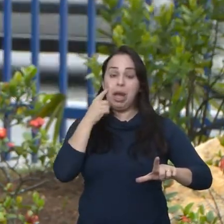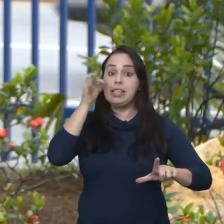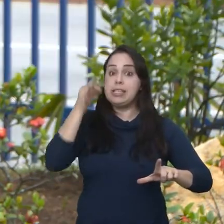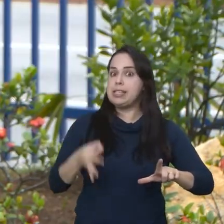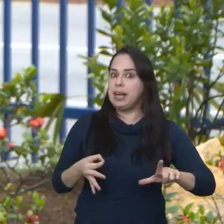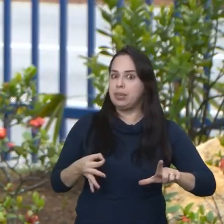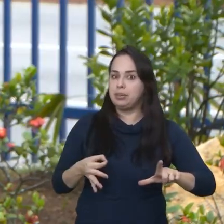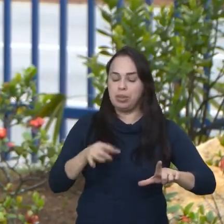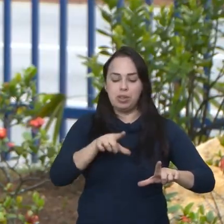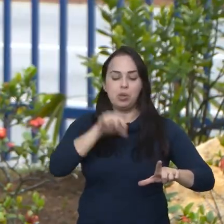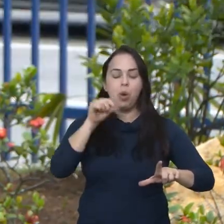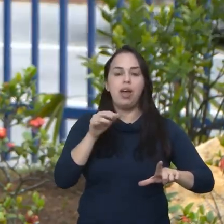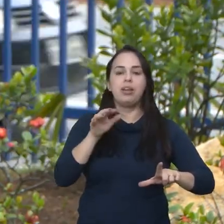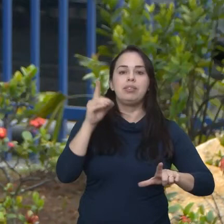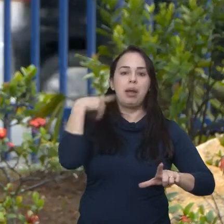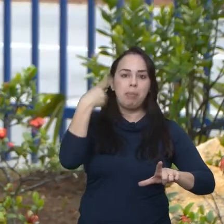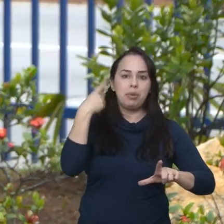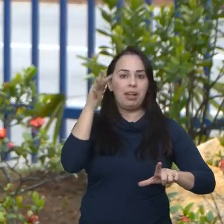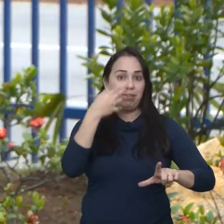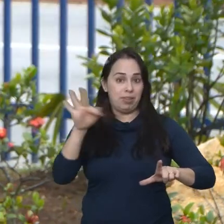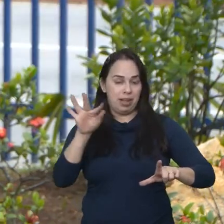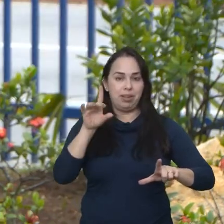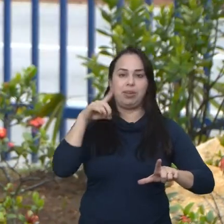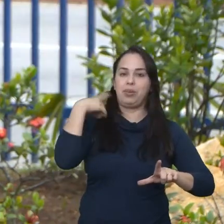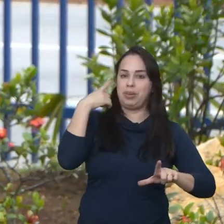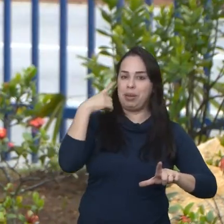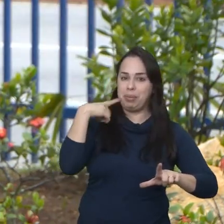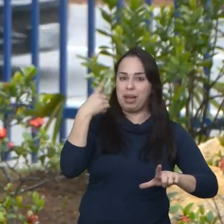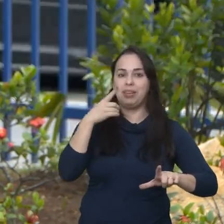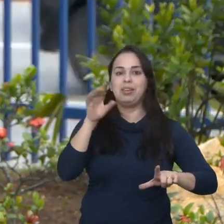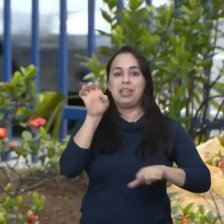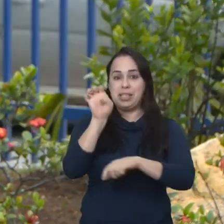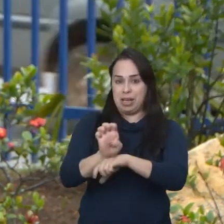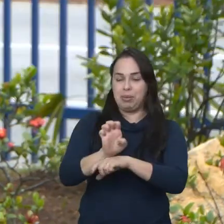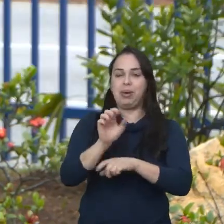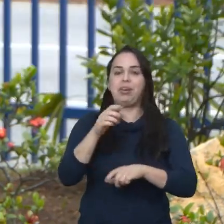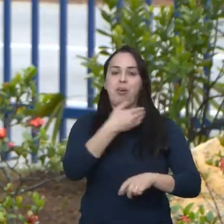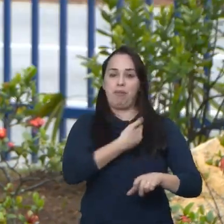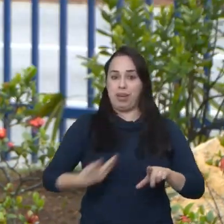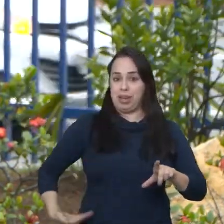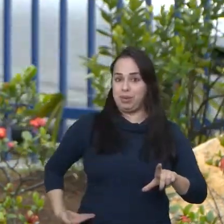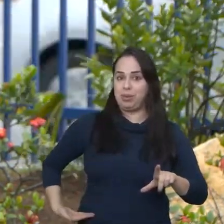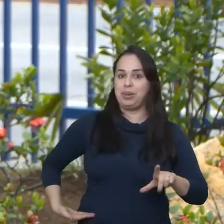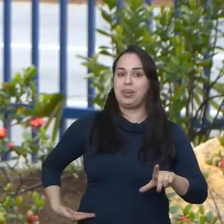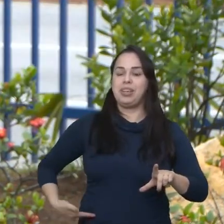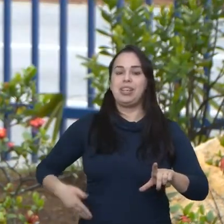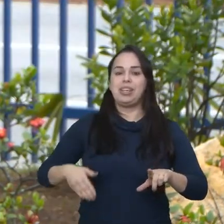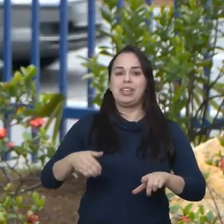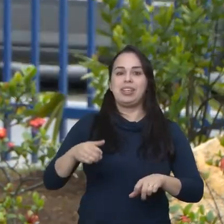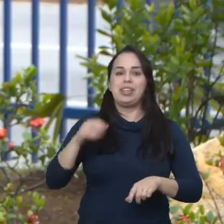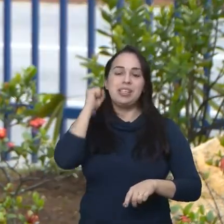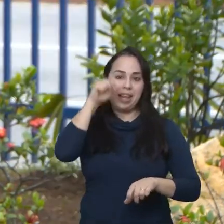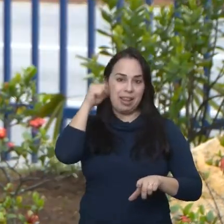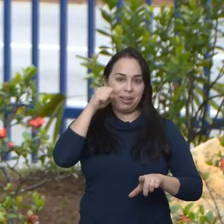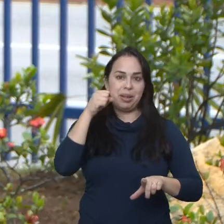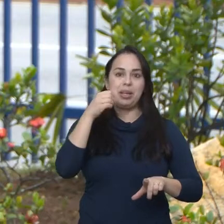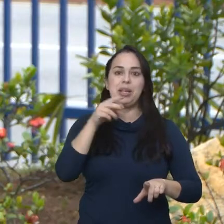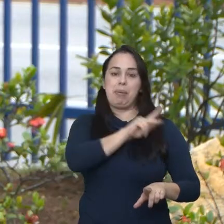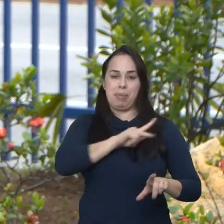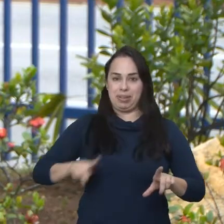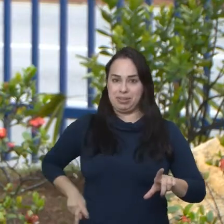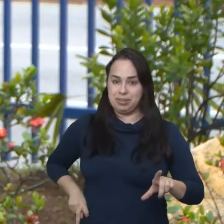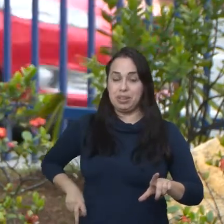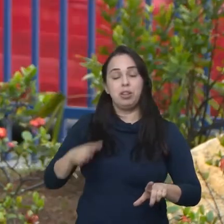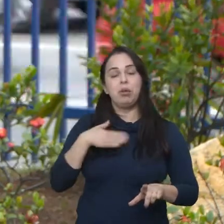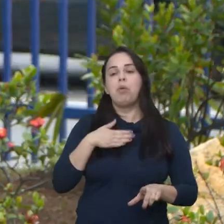os deputados estadual e federal, senador, governador e presidente. a gente foi às ruas para saber se a população de